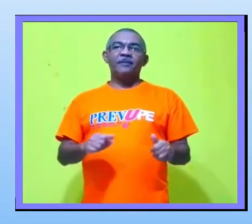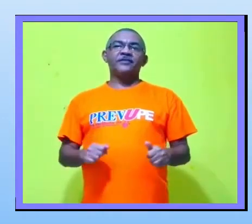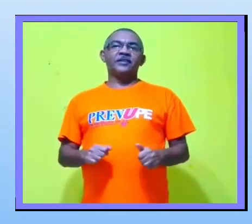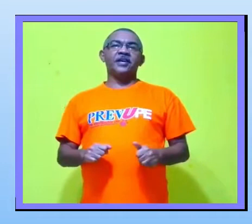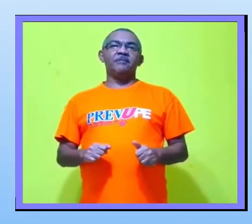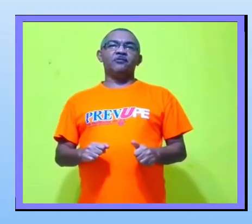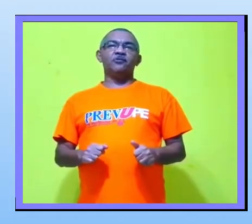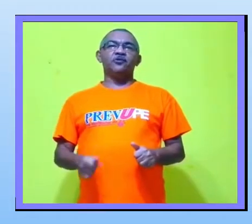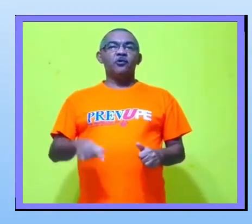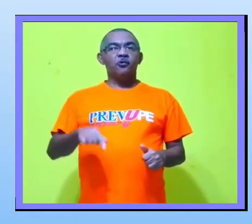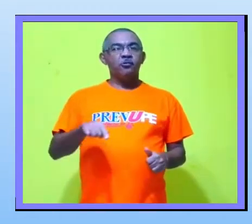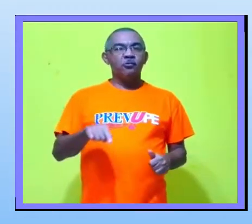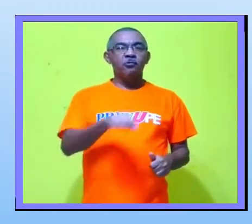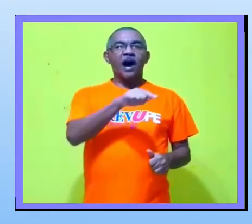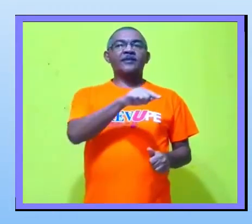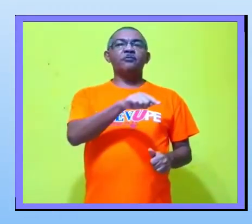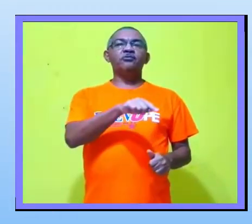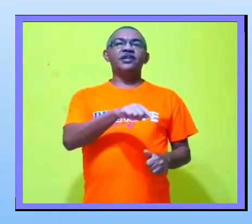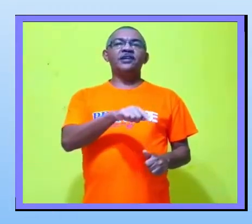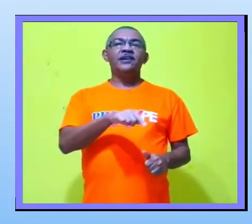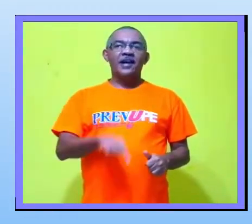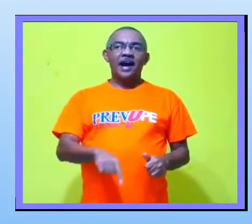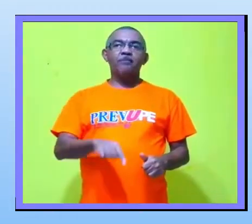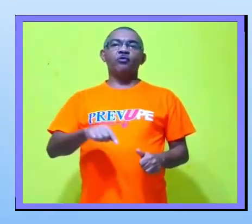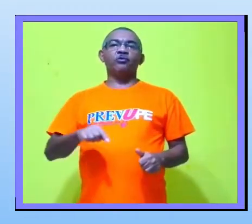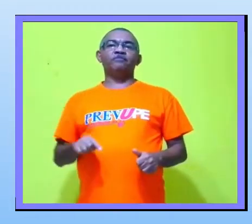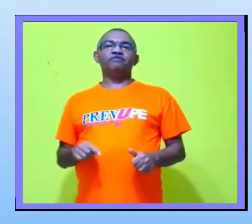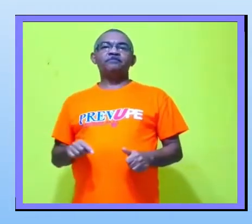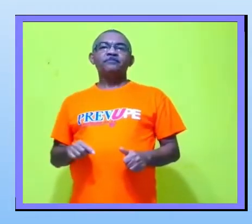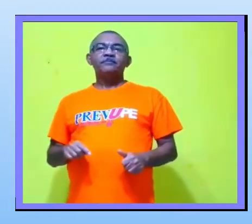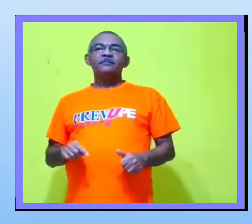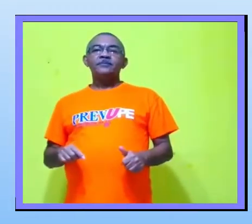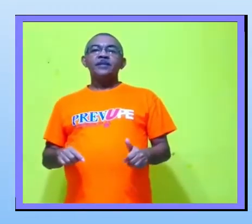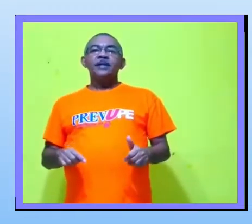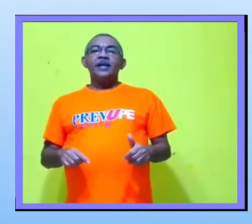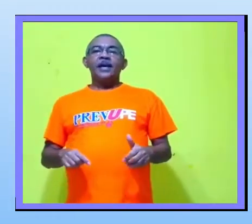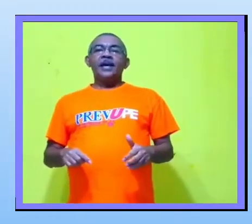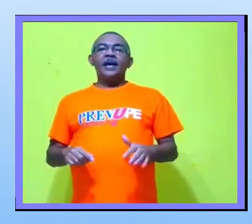dos elementos químicos, o átomo de carbono.